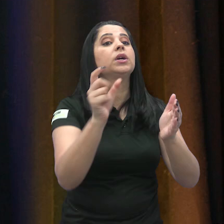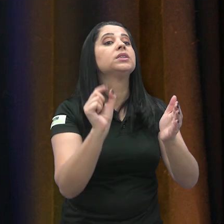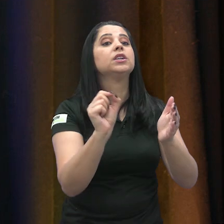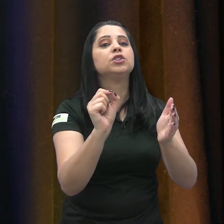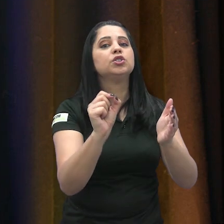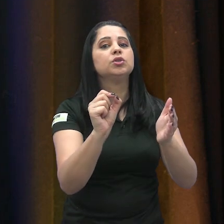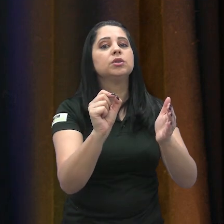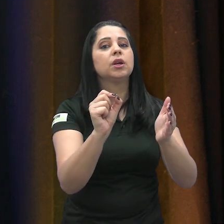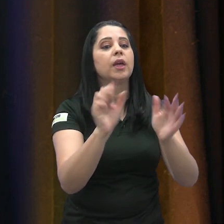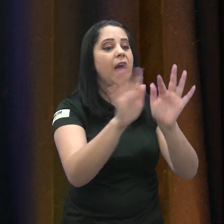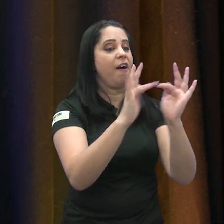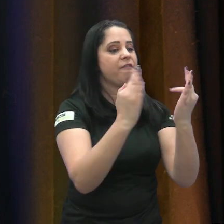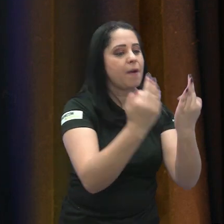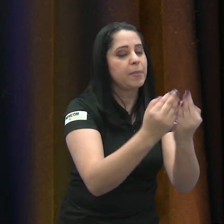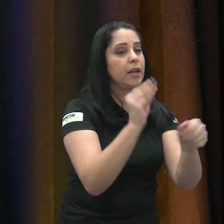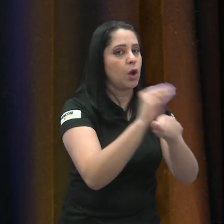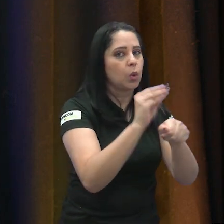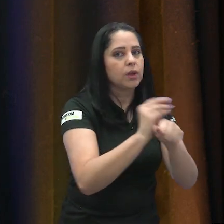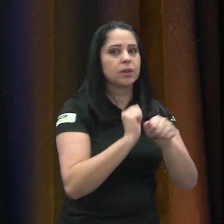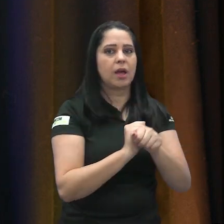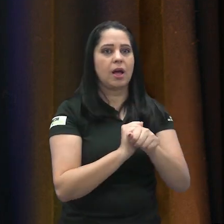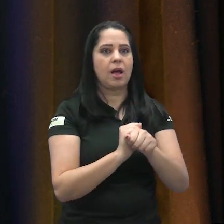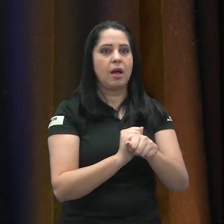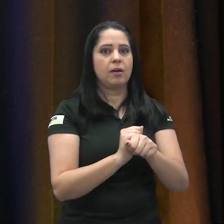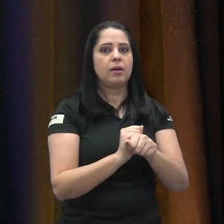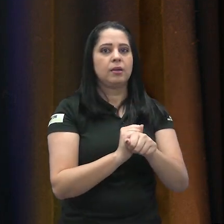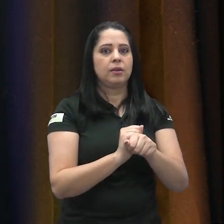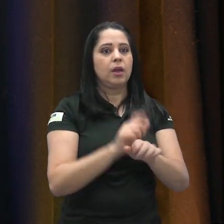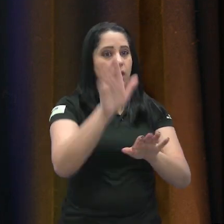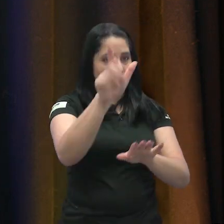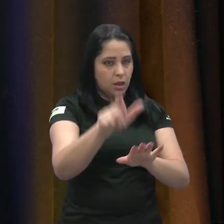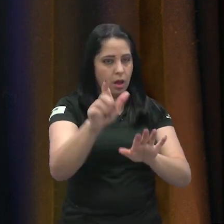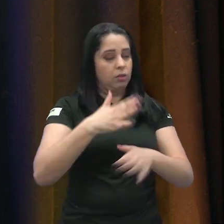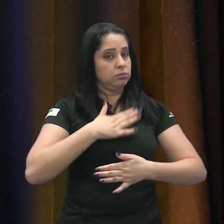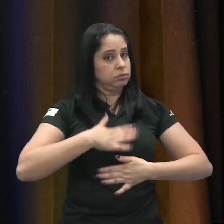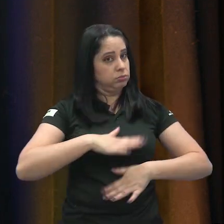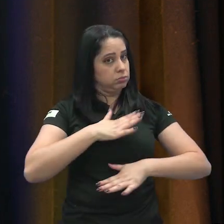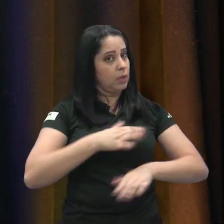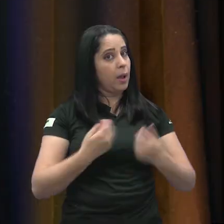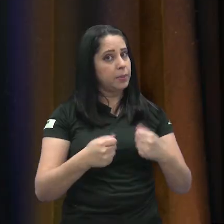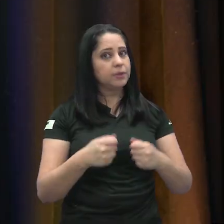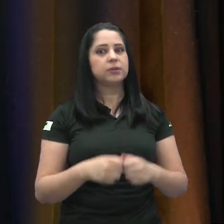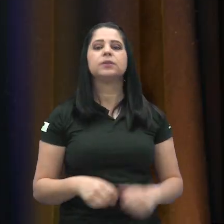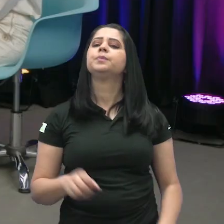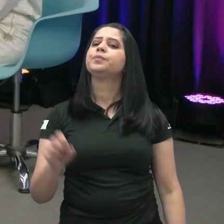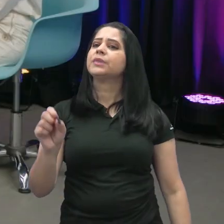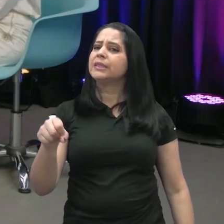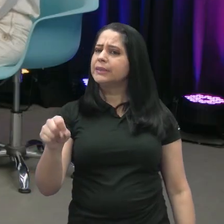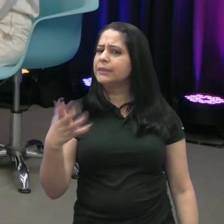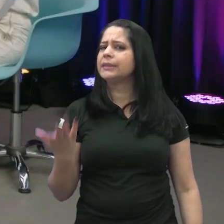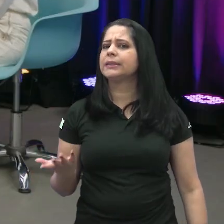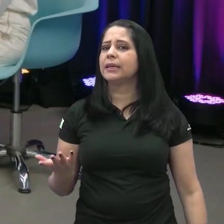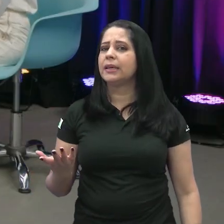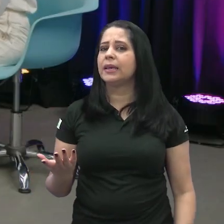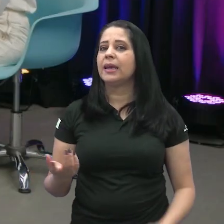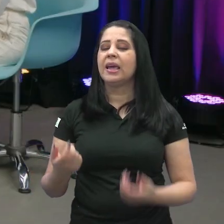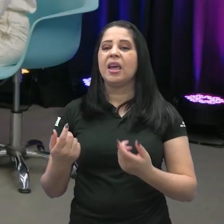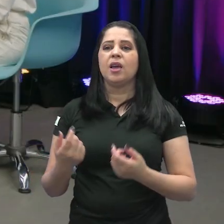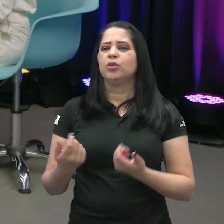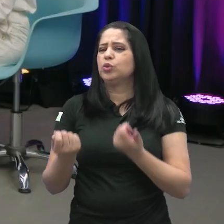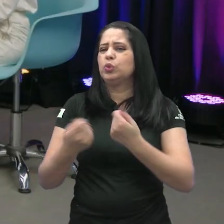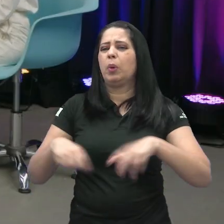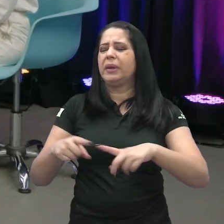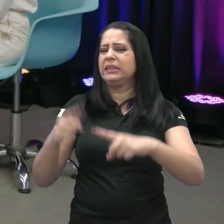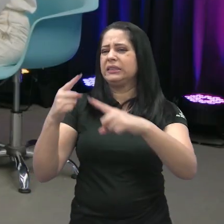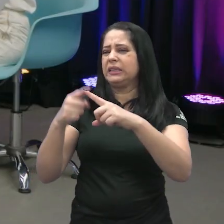importante no que ela quer, na família dela, na construção de vida dela, e que ela relaxe. O que é importante para ela, sem ficar olhando o externo e ficar